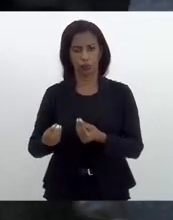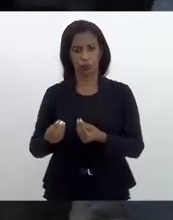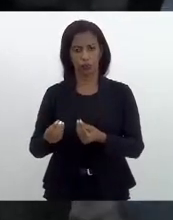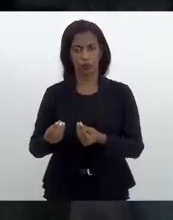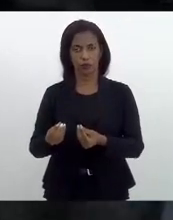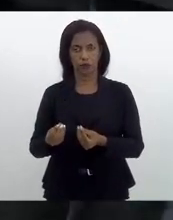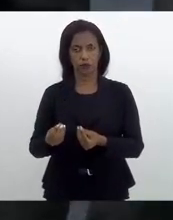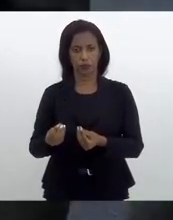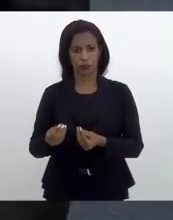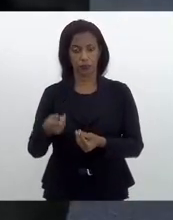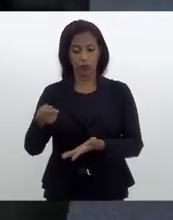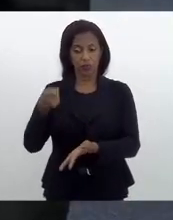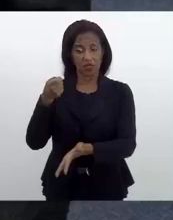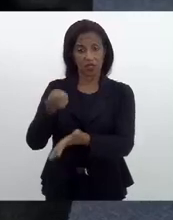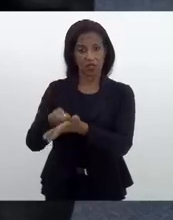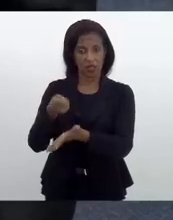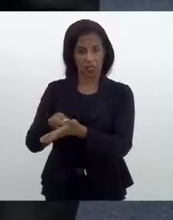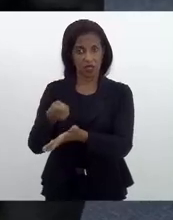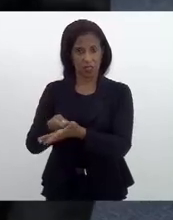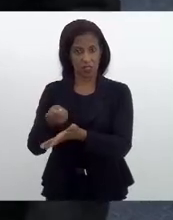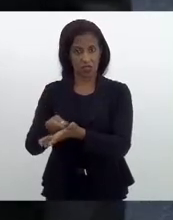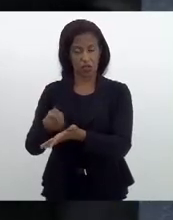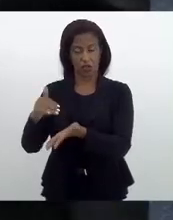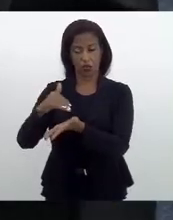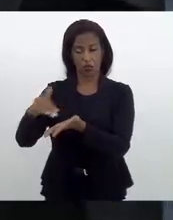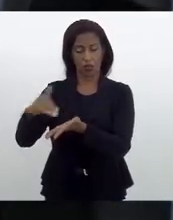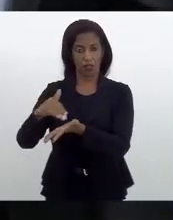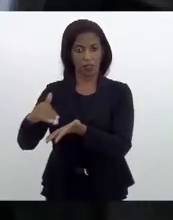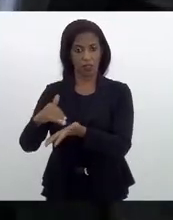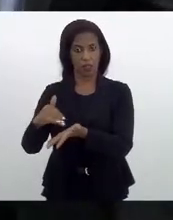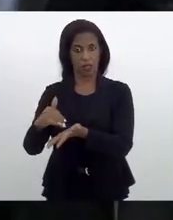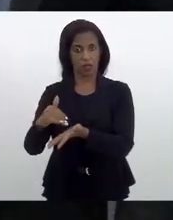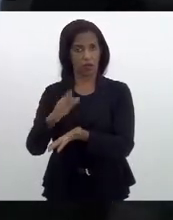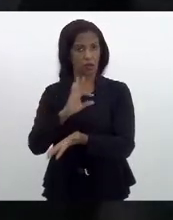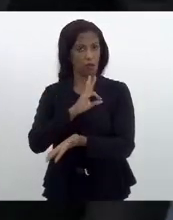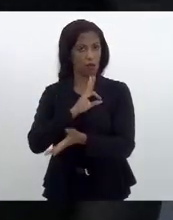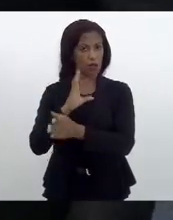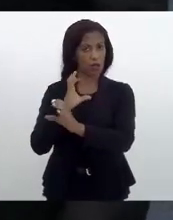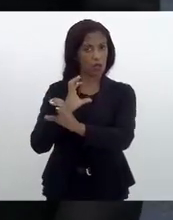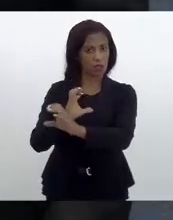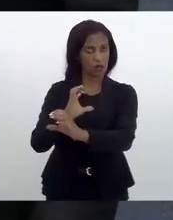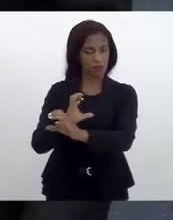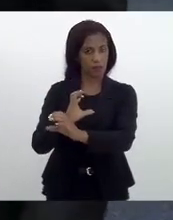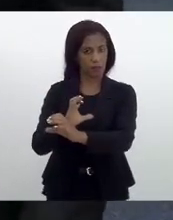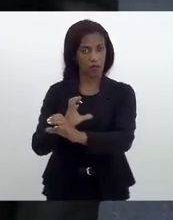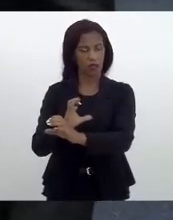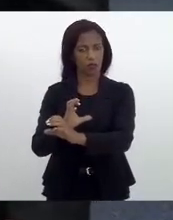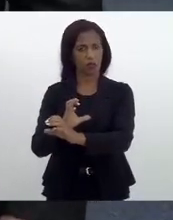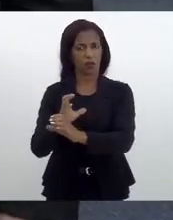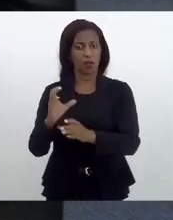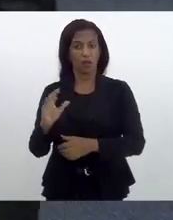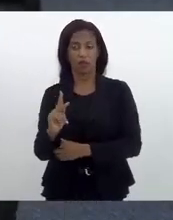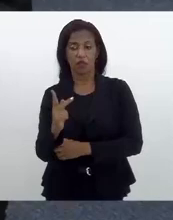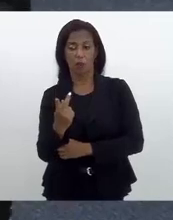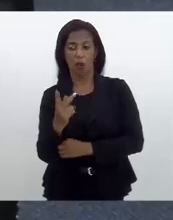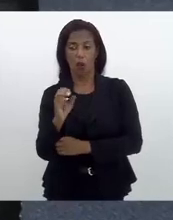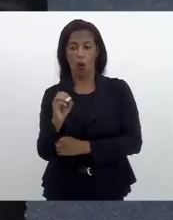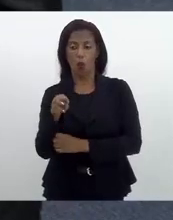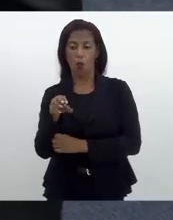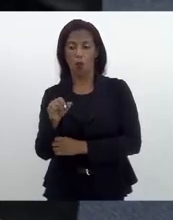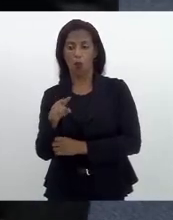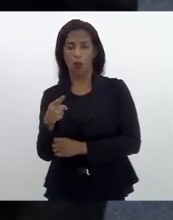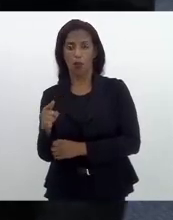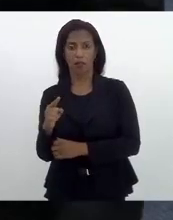se exigir do secretário da Polícia Civil que faça uma homologação de um concurso que ainda não se realizou